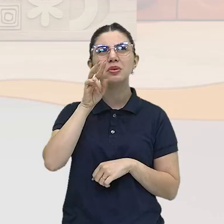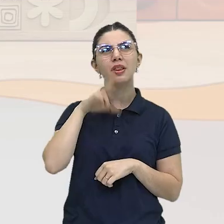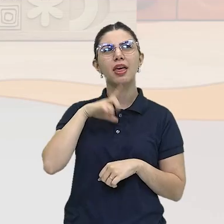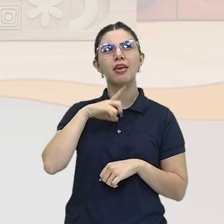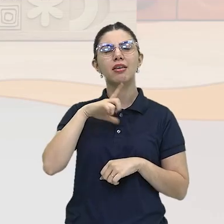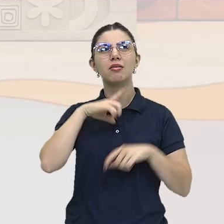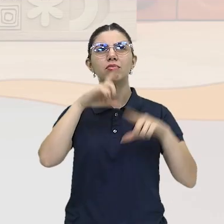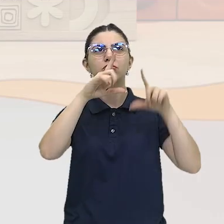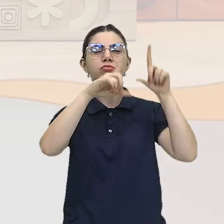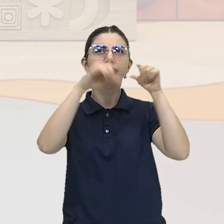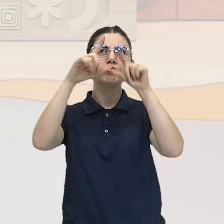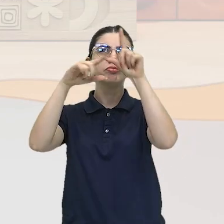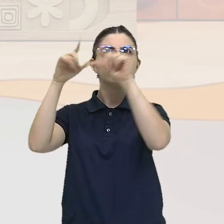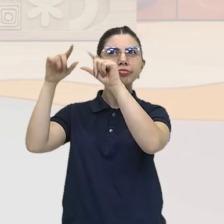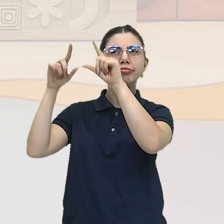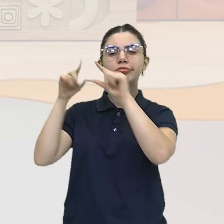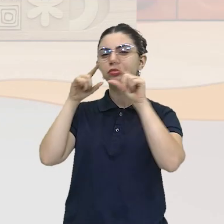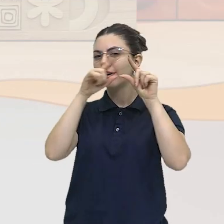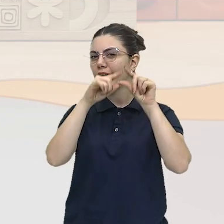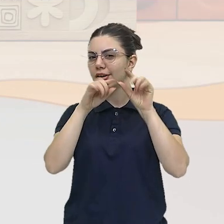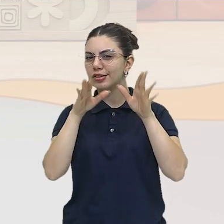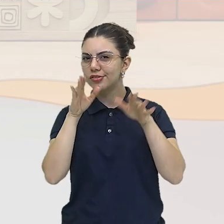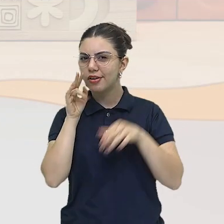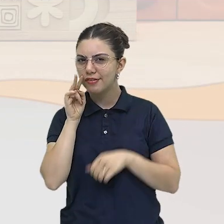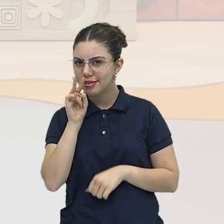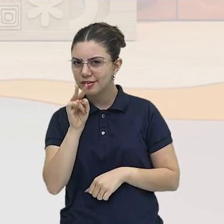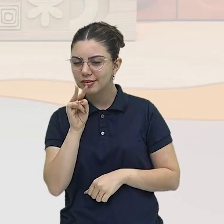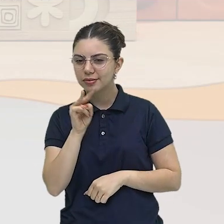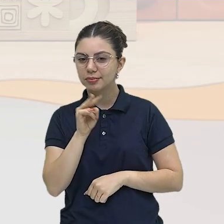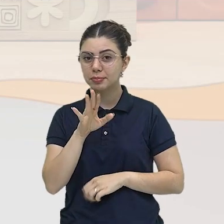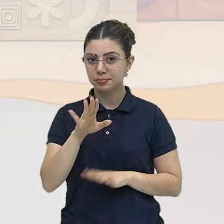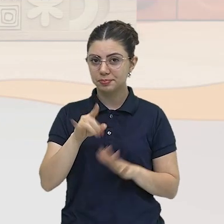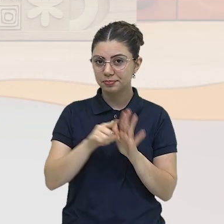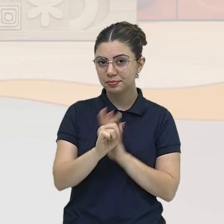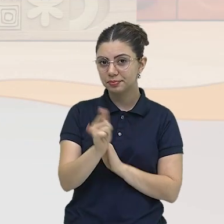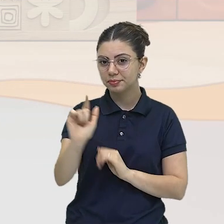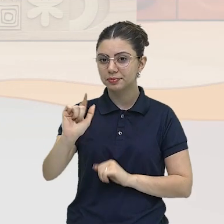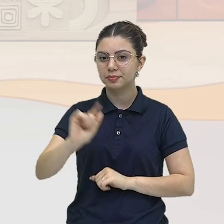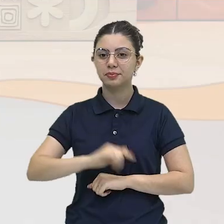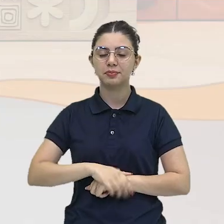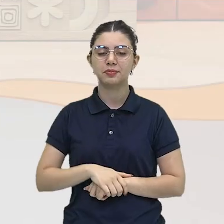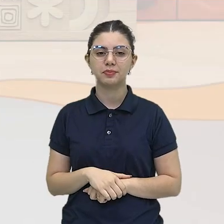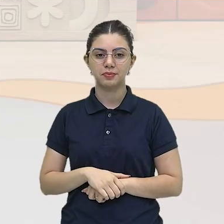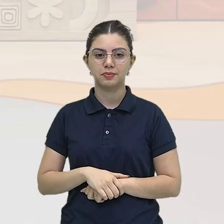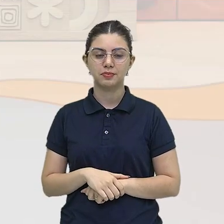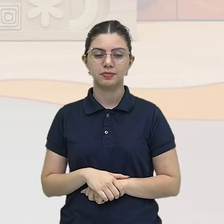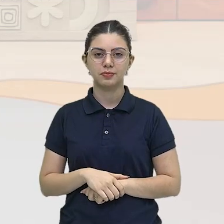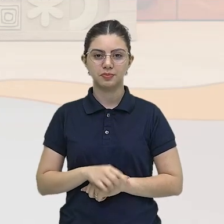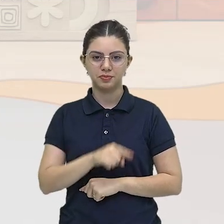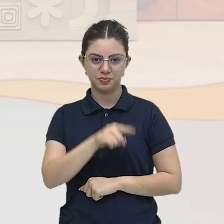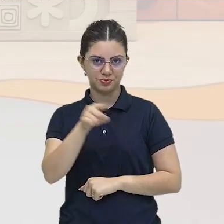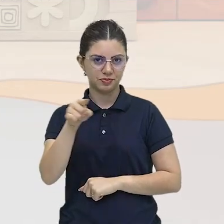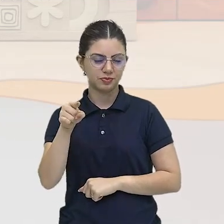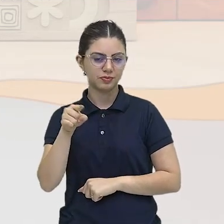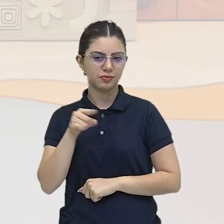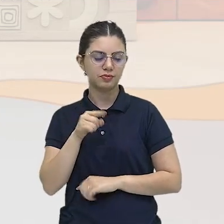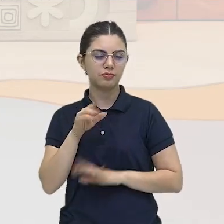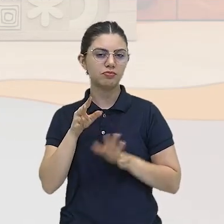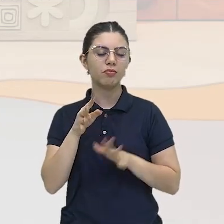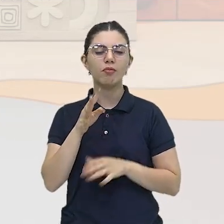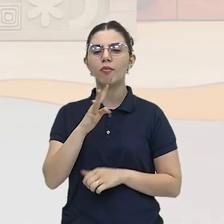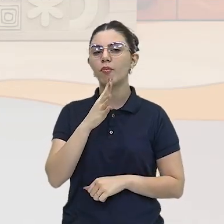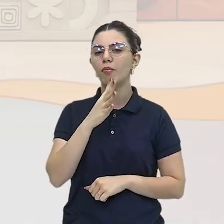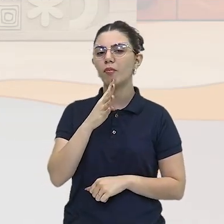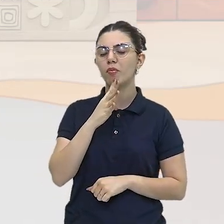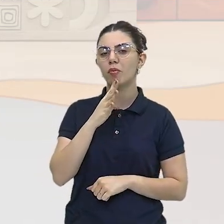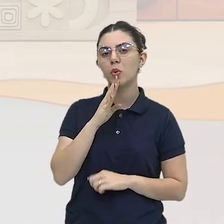céu? Outra pergunta que eu quero fazer a vocês é: você, já ouviu